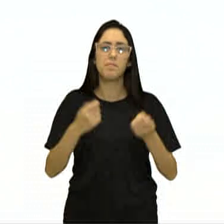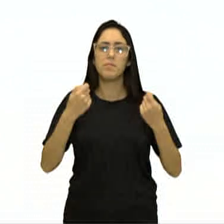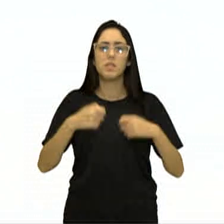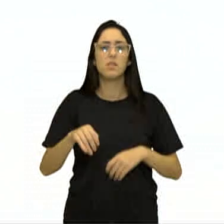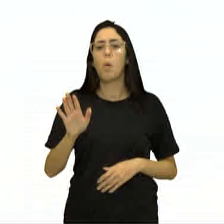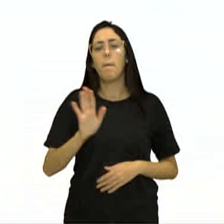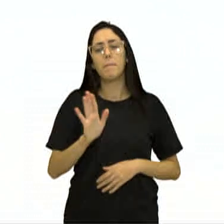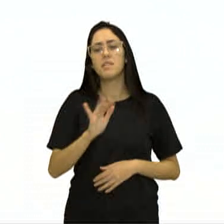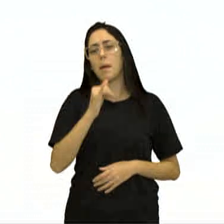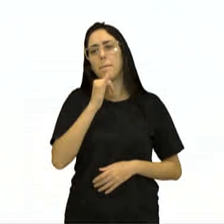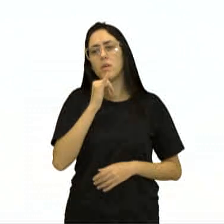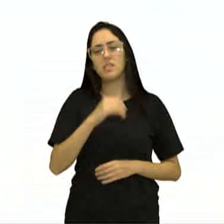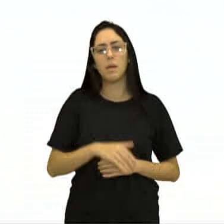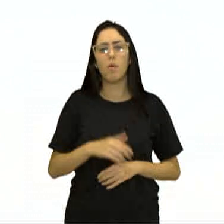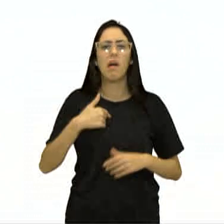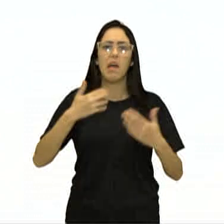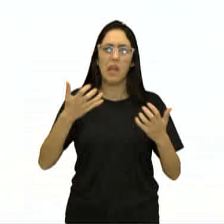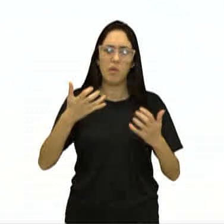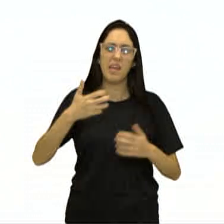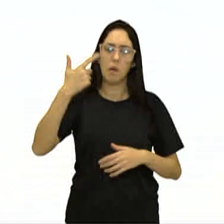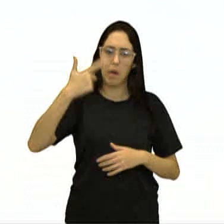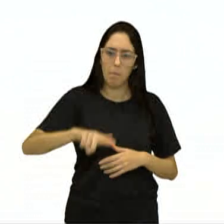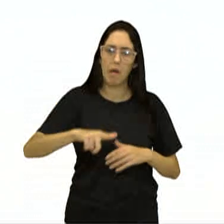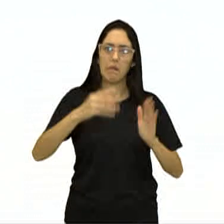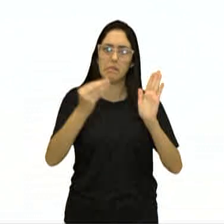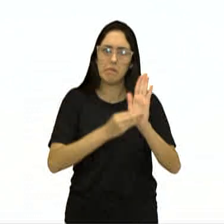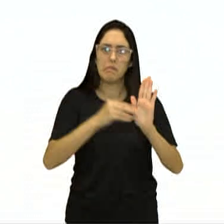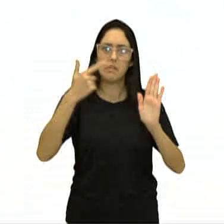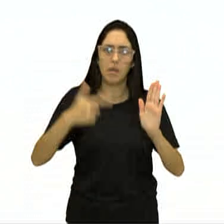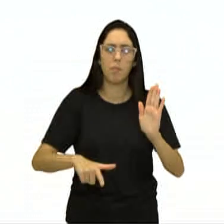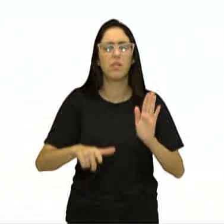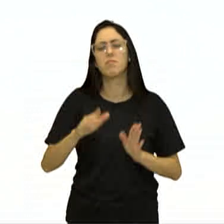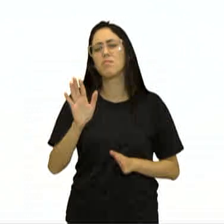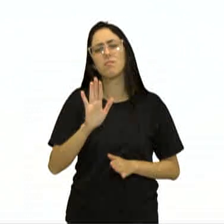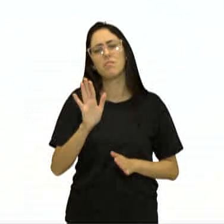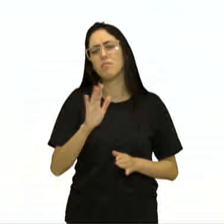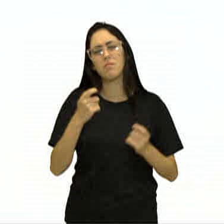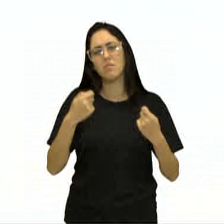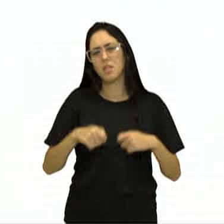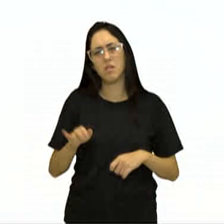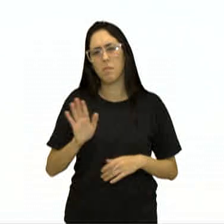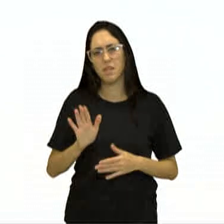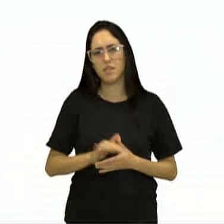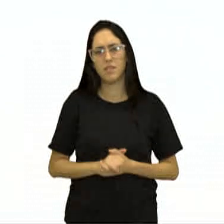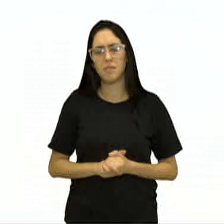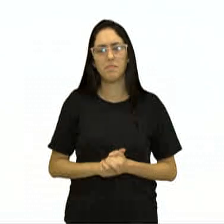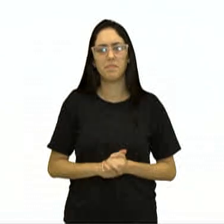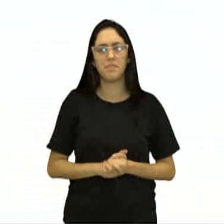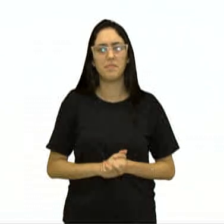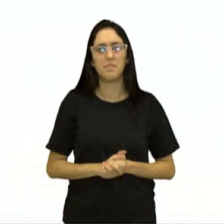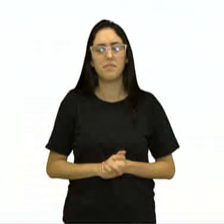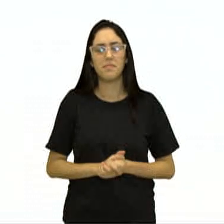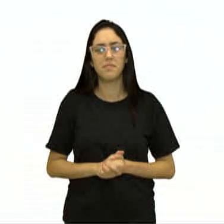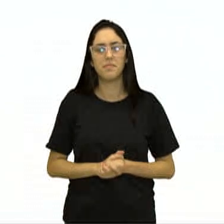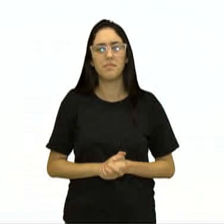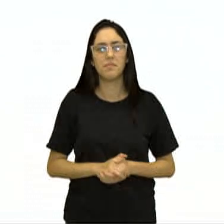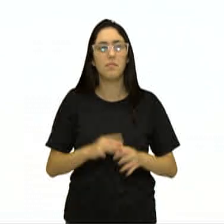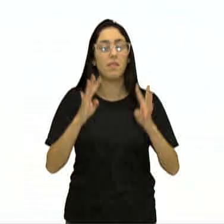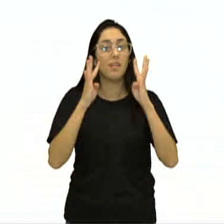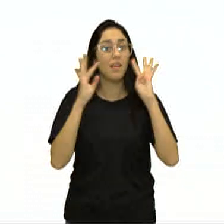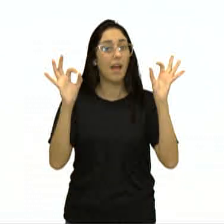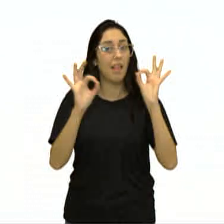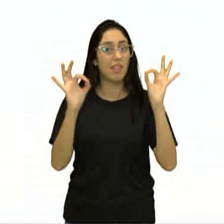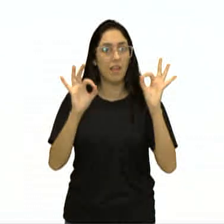Ah, eu quero fazer mais uma vez para deixar muito claro, reforçar. Não precisa reforçar. Pontos de atenção. Isso aqui é uma